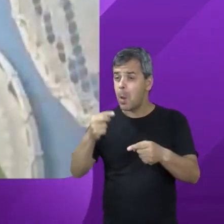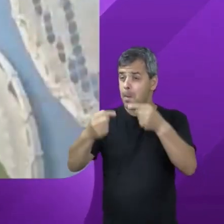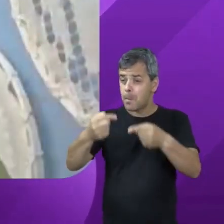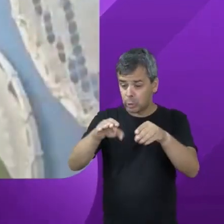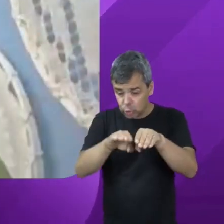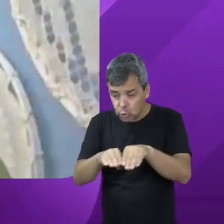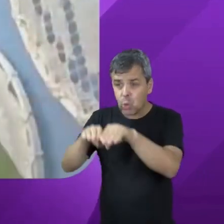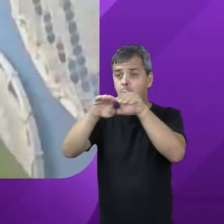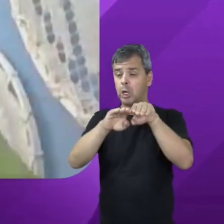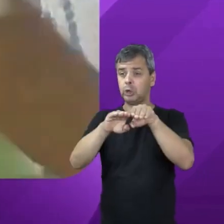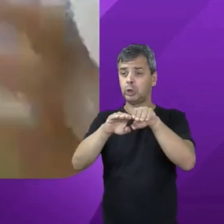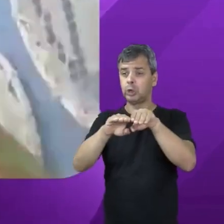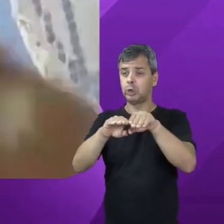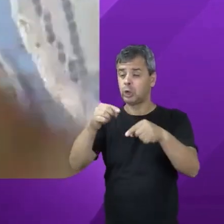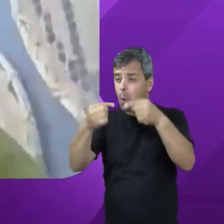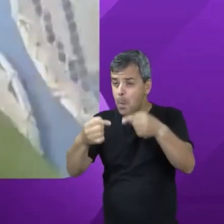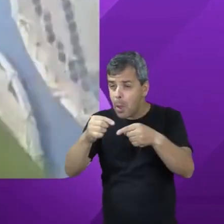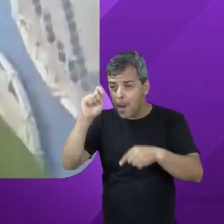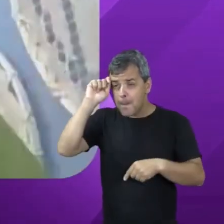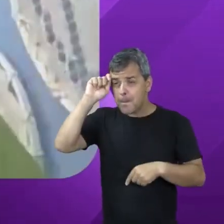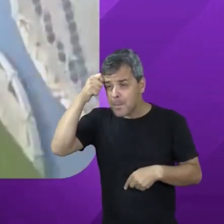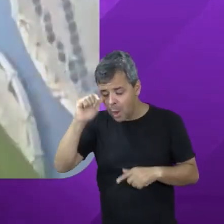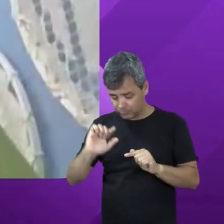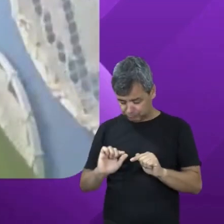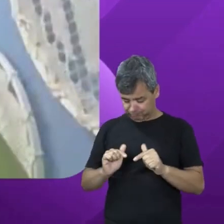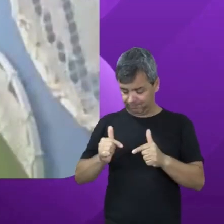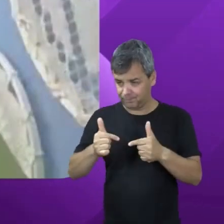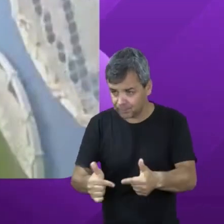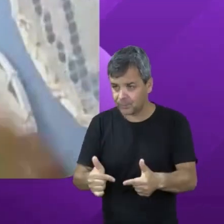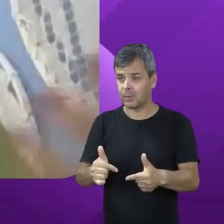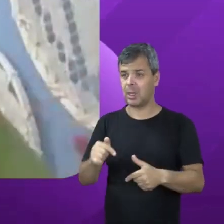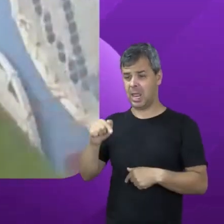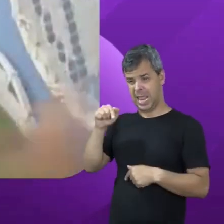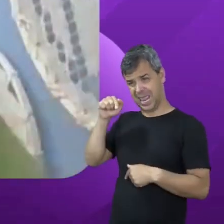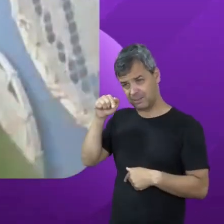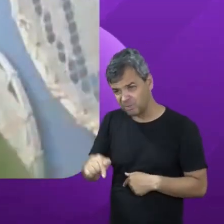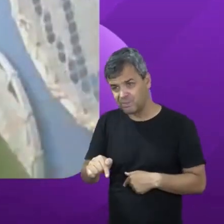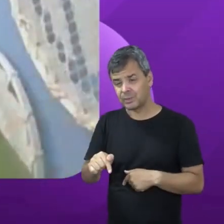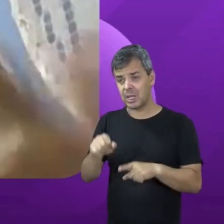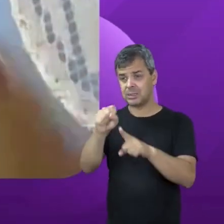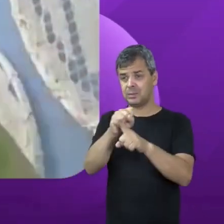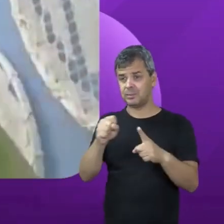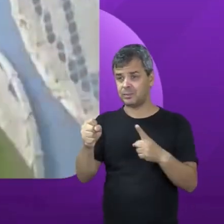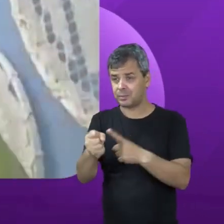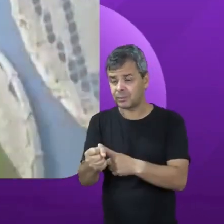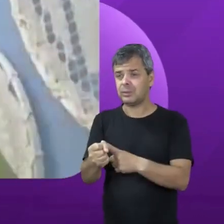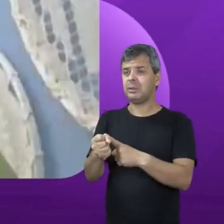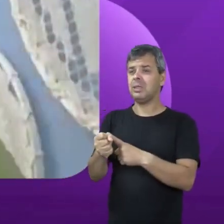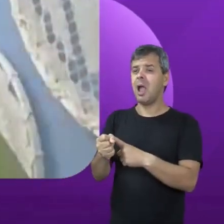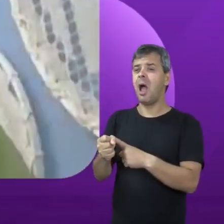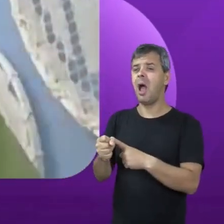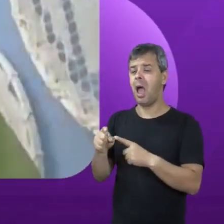de igualdade racial, uma política que vai enfrentar, né, esta sociedade